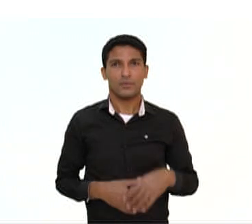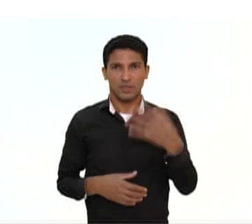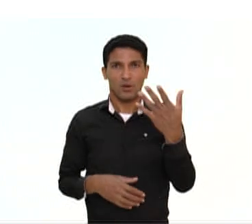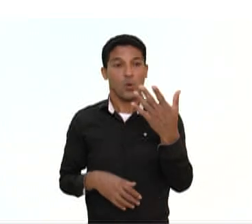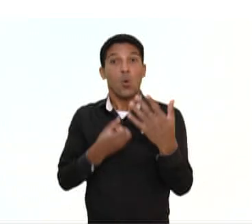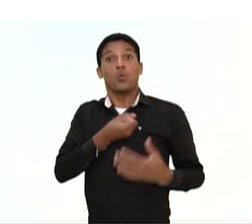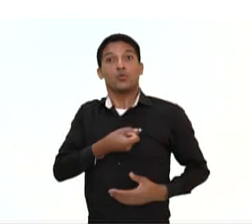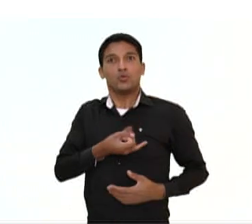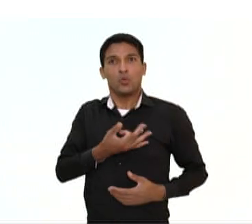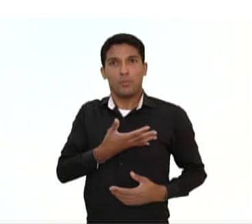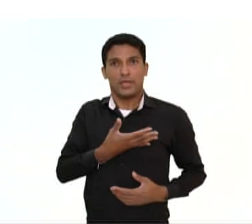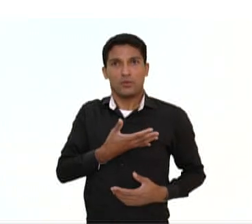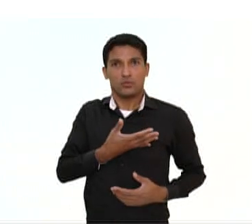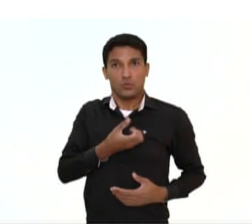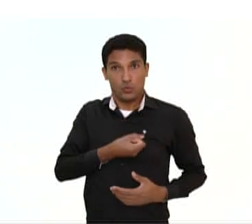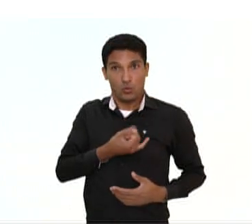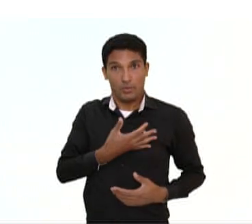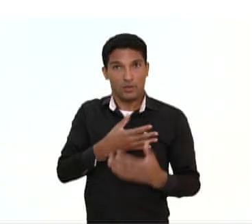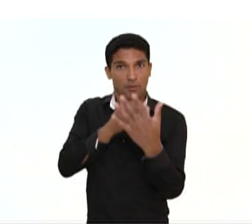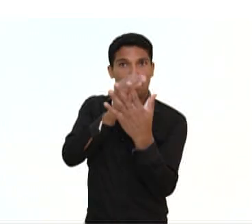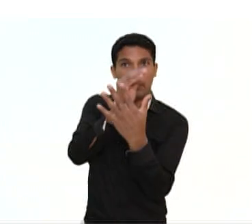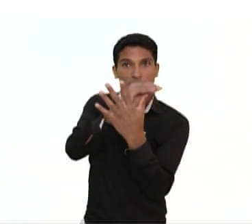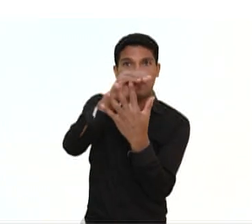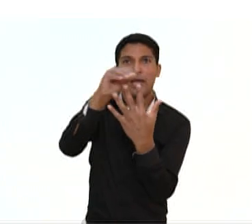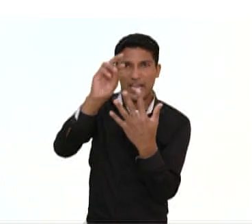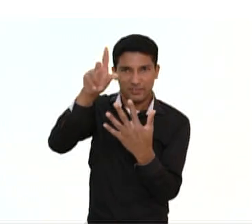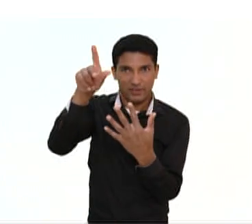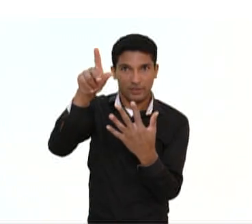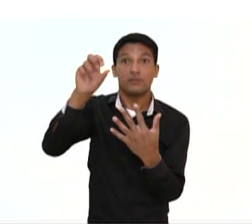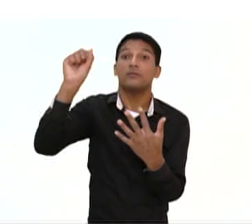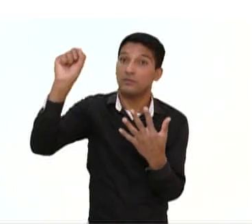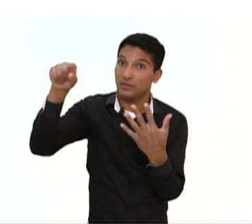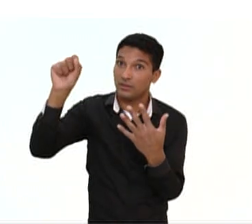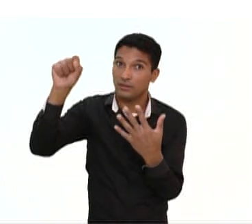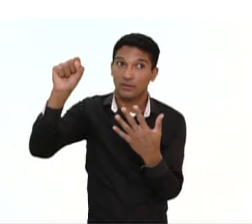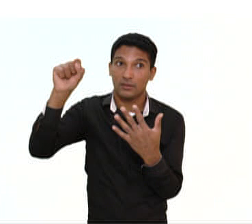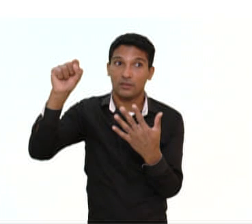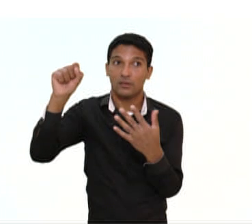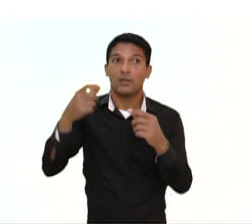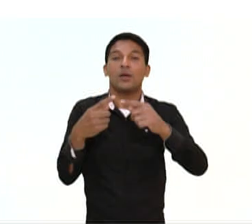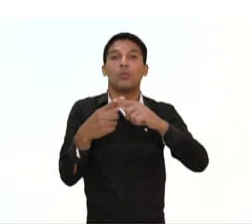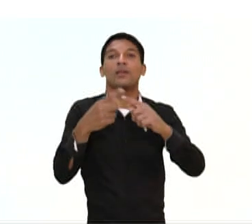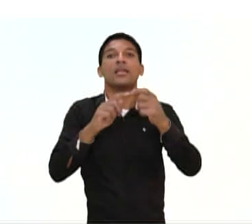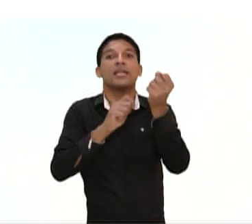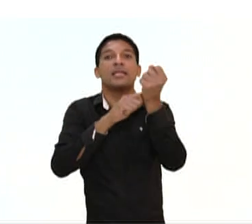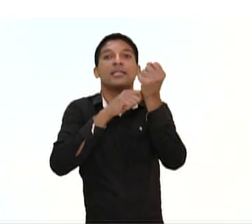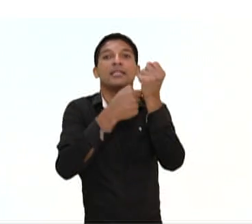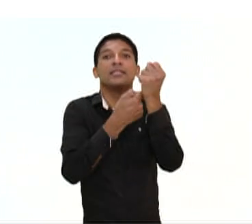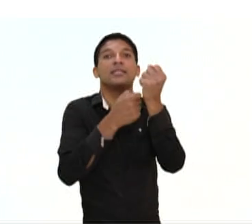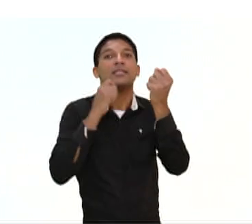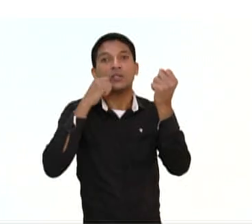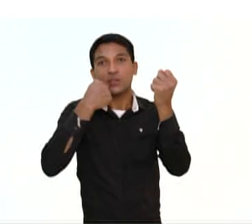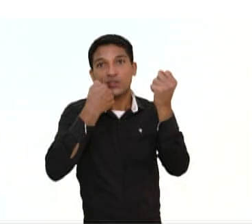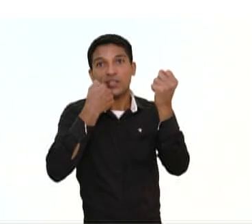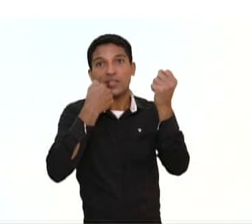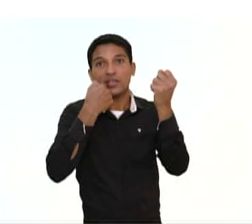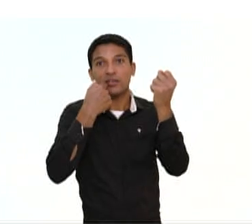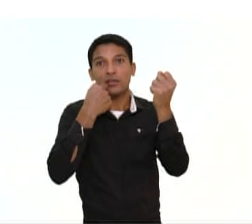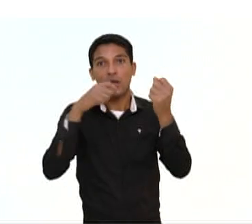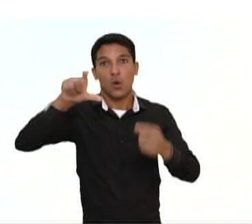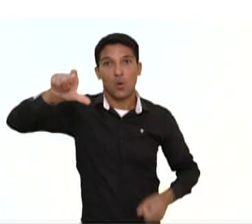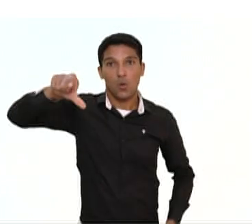ordem? Sim, são diferentes, porque a senha ela tem um valor posicional, tá? Eu tenho aqui